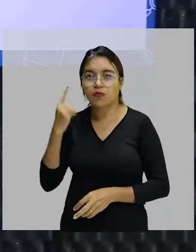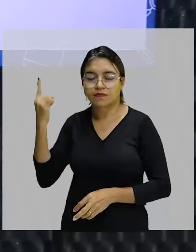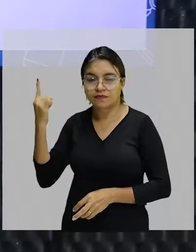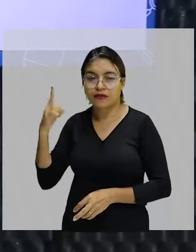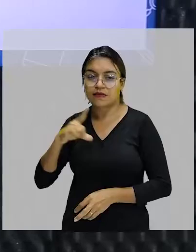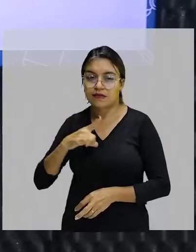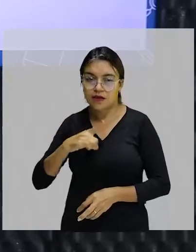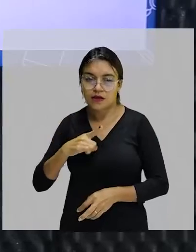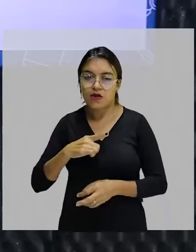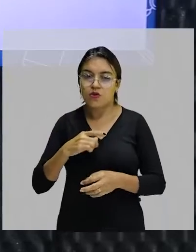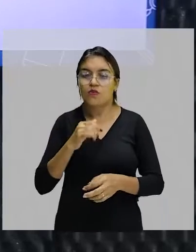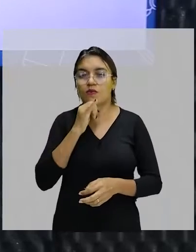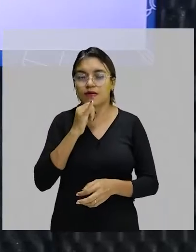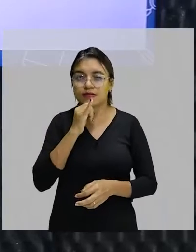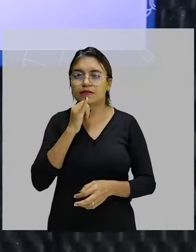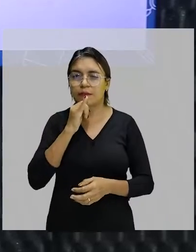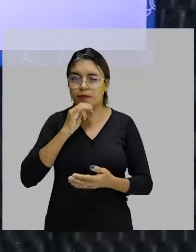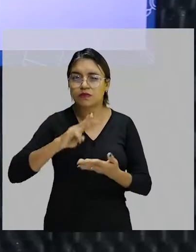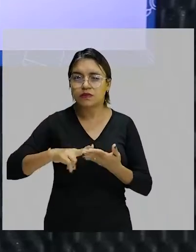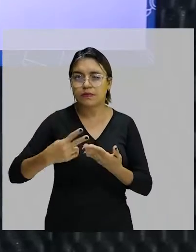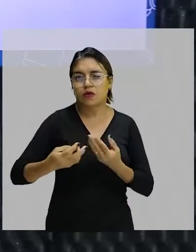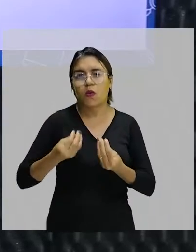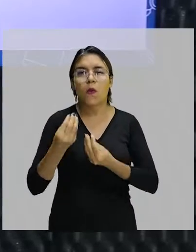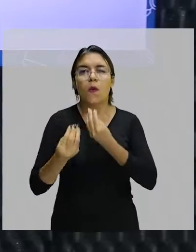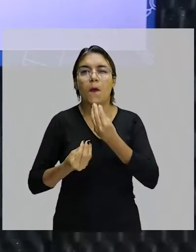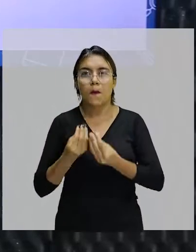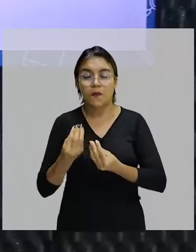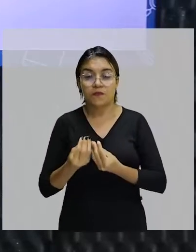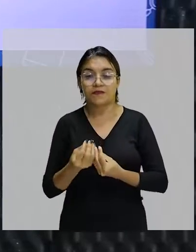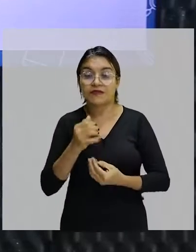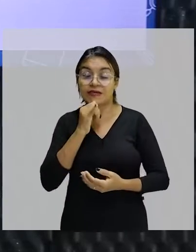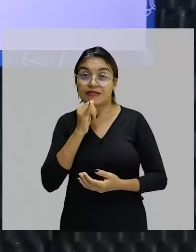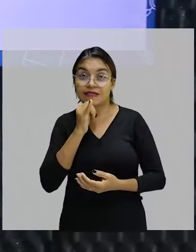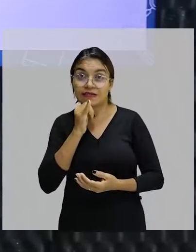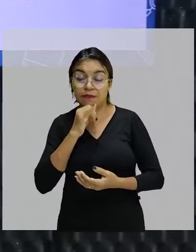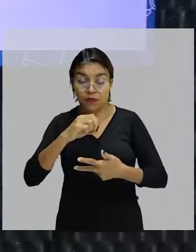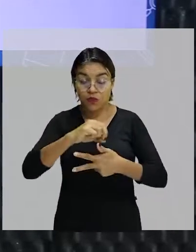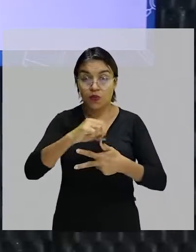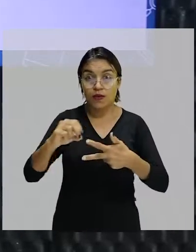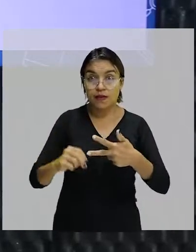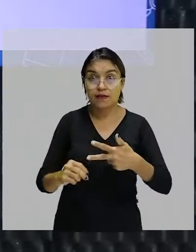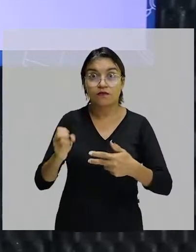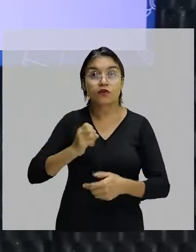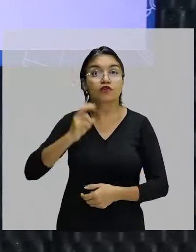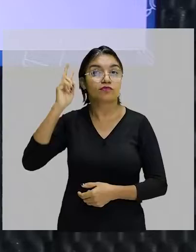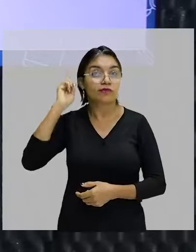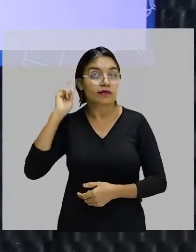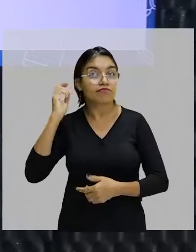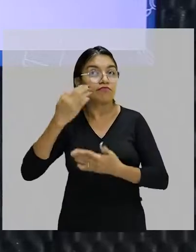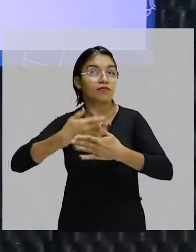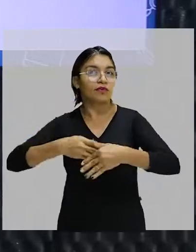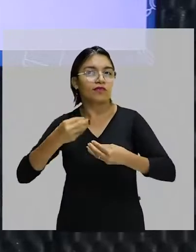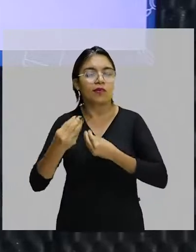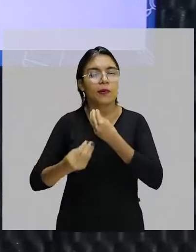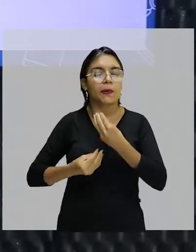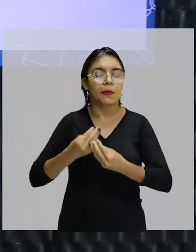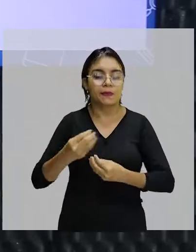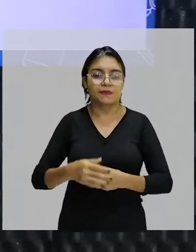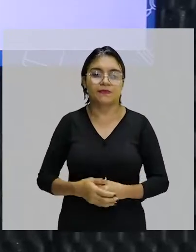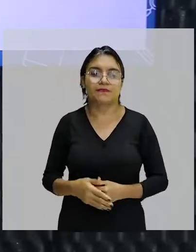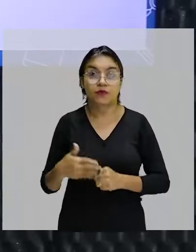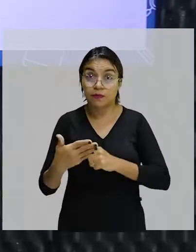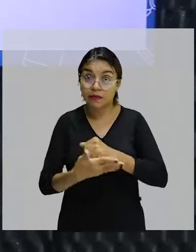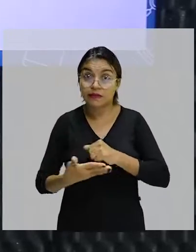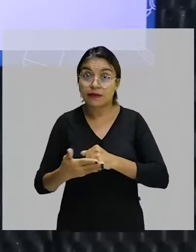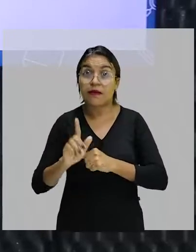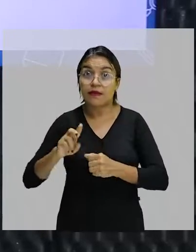interpretação. Como que nós podemos analisar esse tema, por exemplo, numa questão de Enem, de vestibular ou de uma prova? basicamente é a